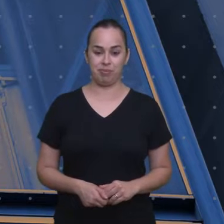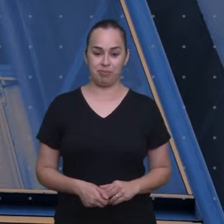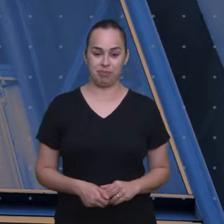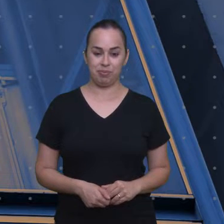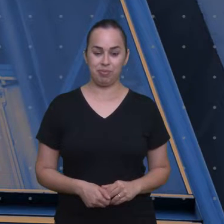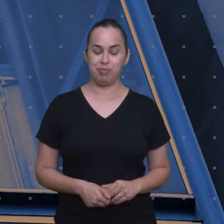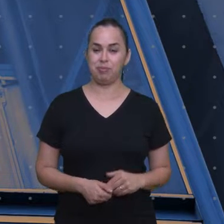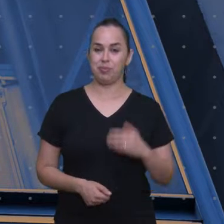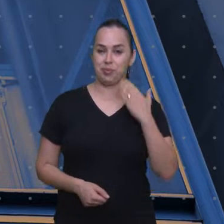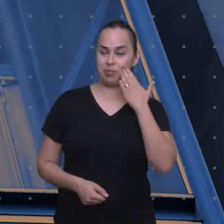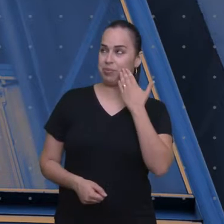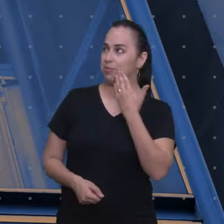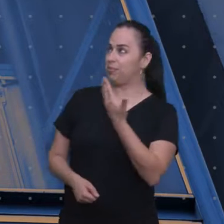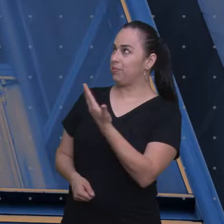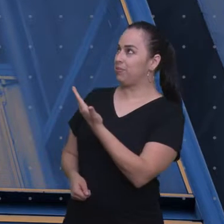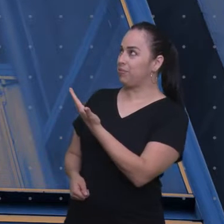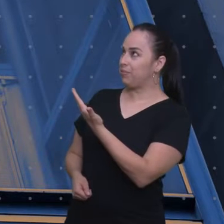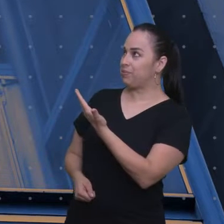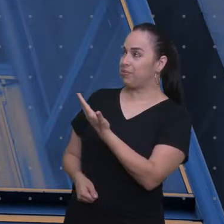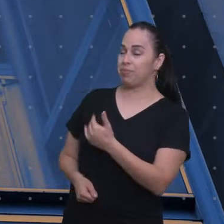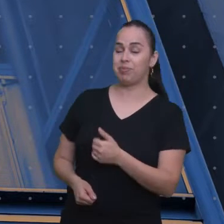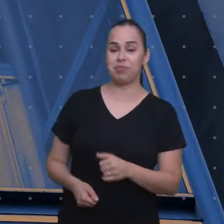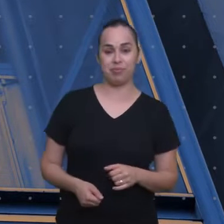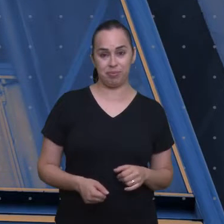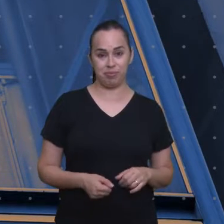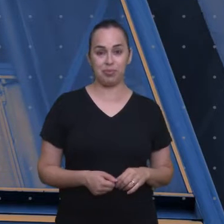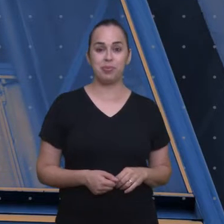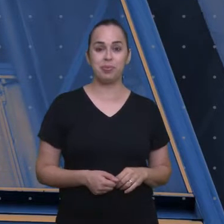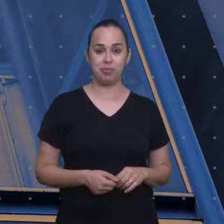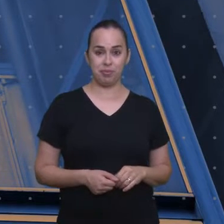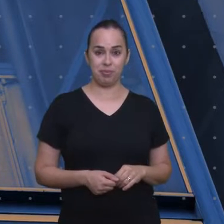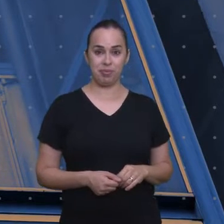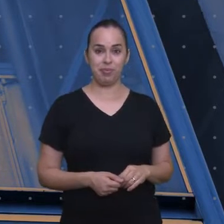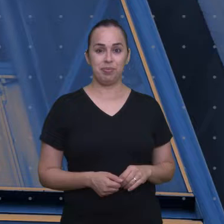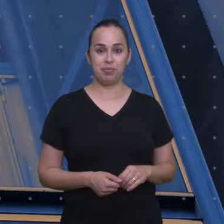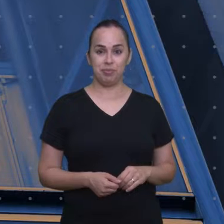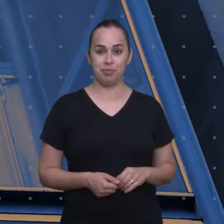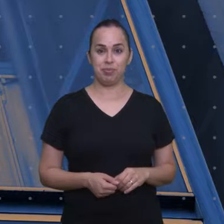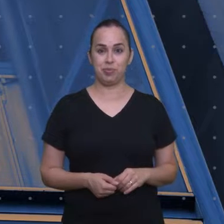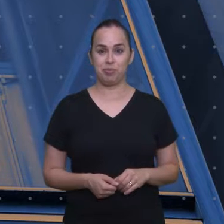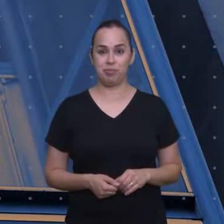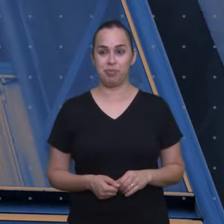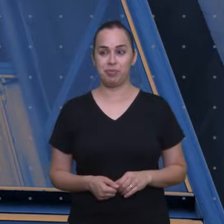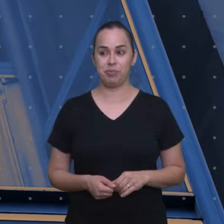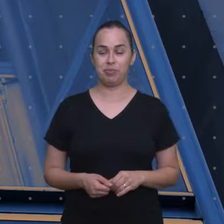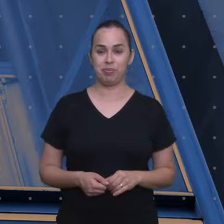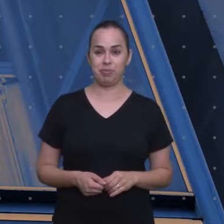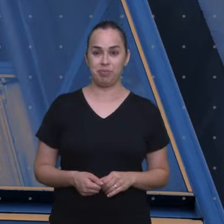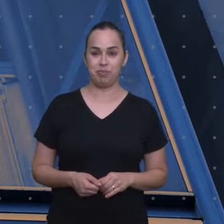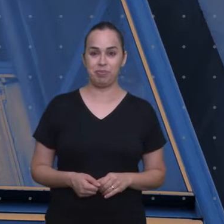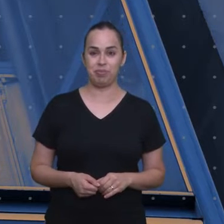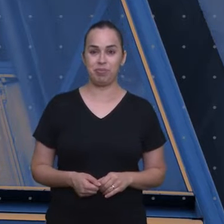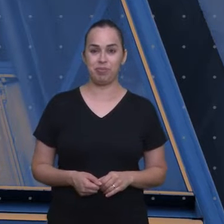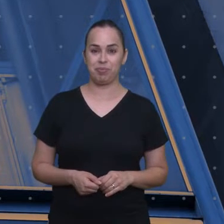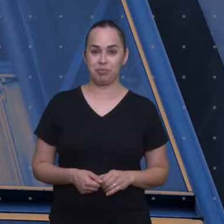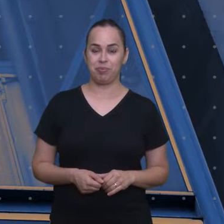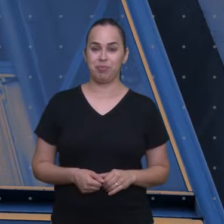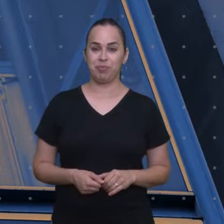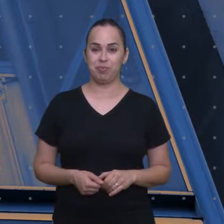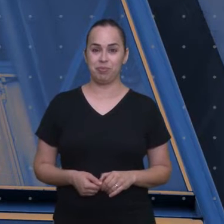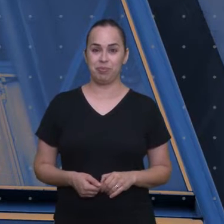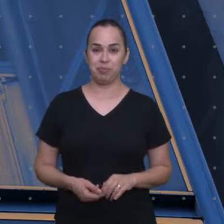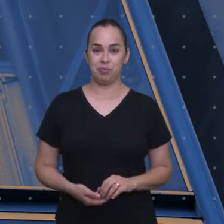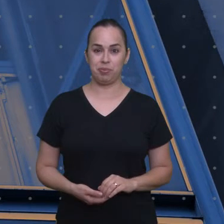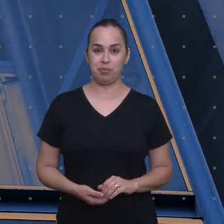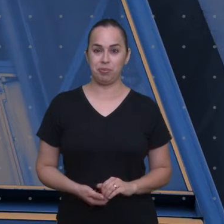vendas, copeiro, corretor de imóveis, costureira, cozinheiro, cuidador de idosos,